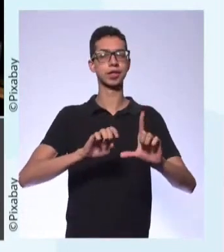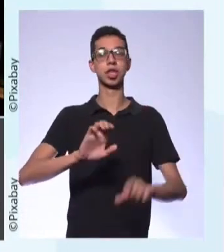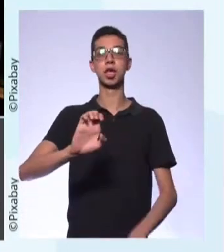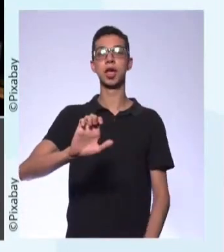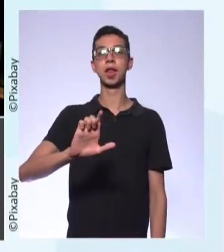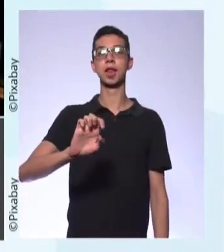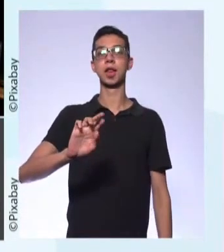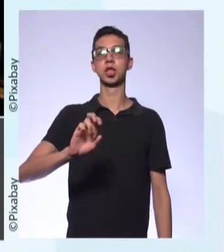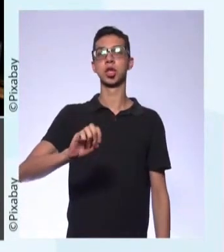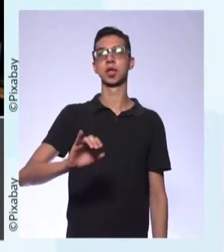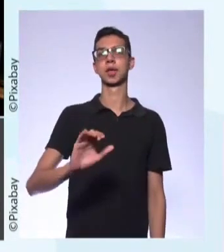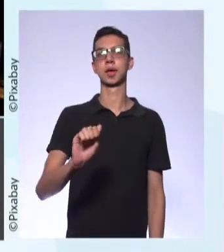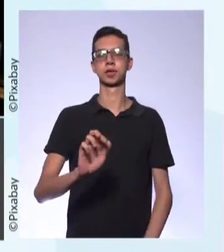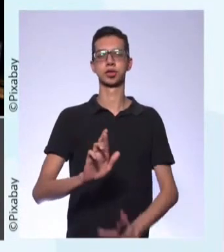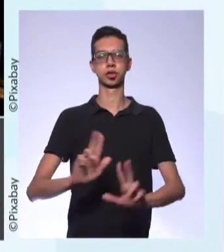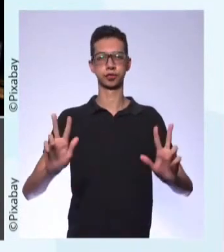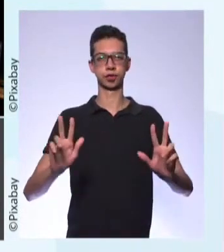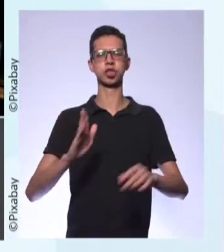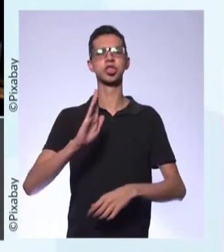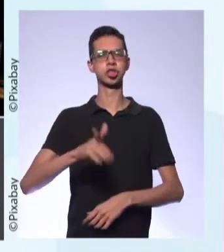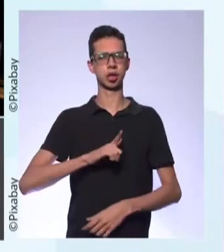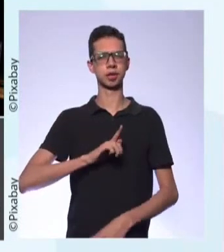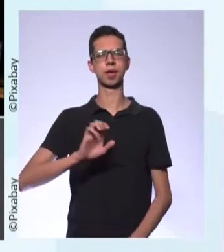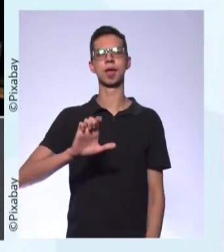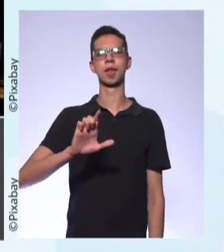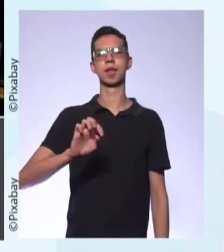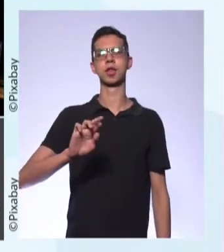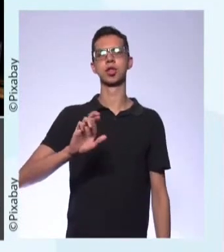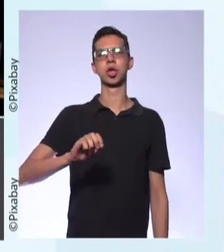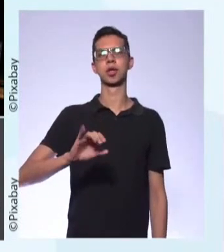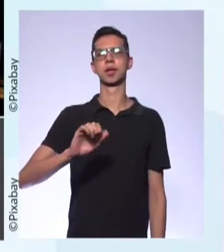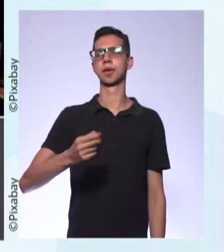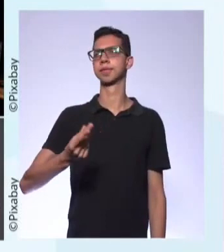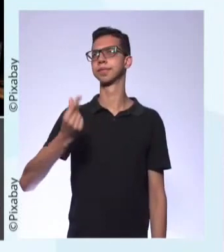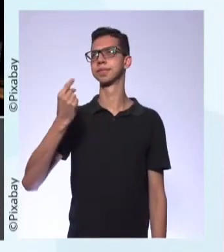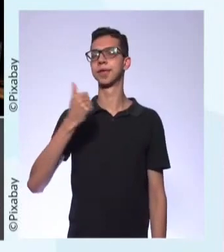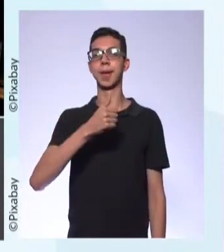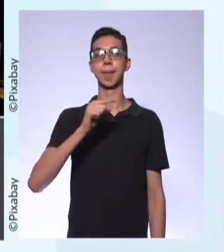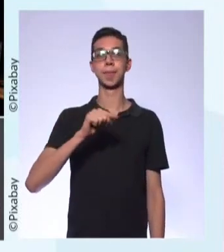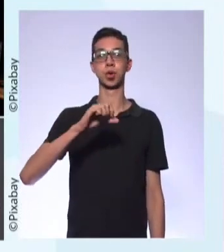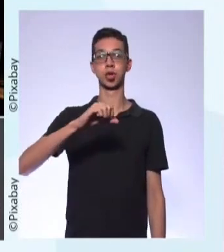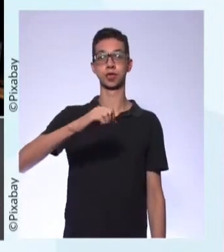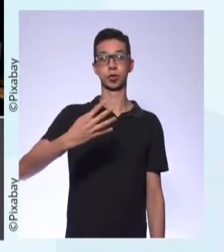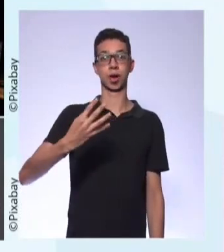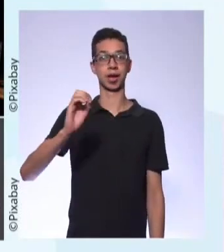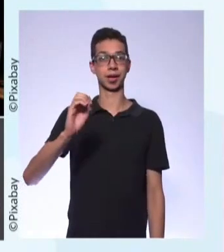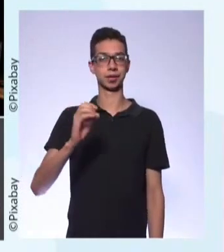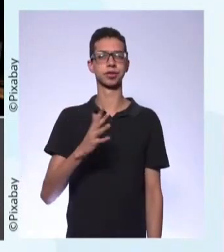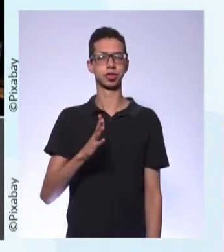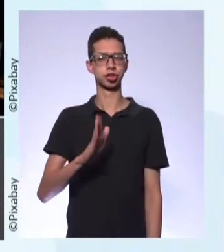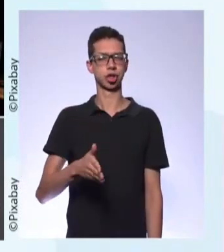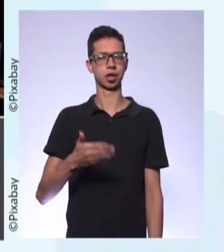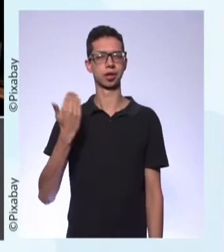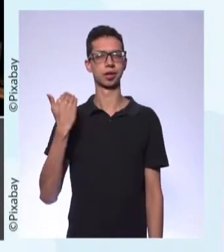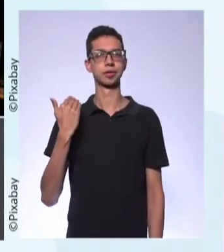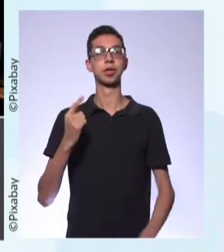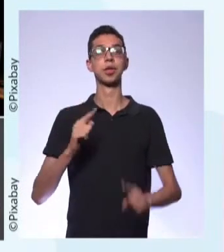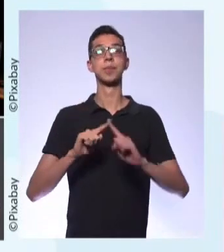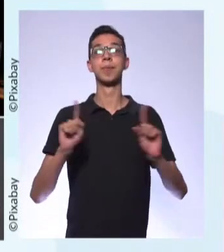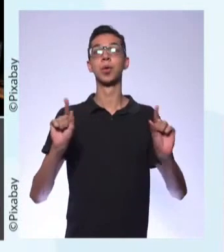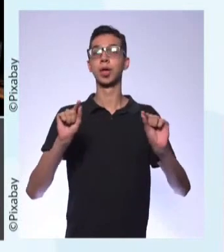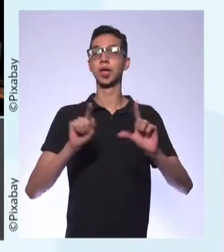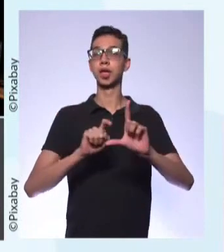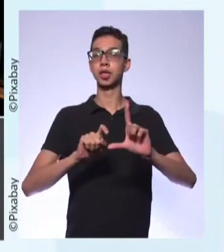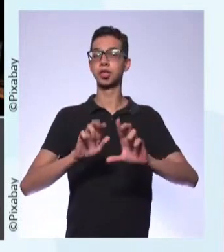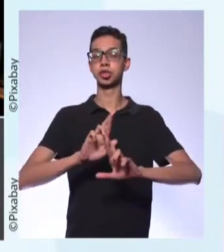gente? Aparelhos eletrônicos já existem aí, né? Desde aí a década de 40, 50, tá? A tecnologia digital ela é bem diferente